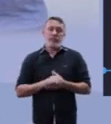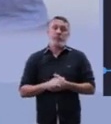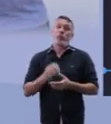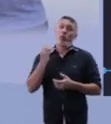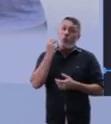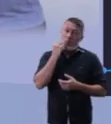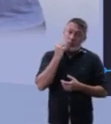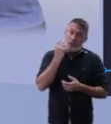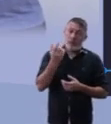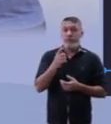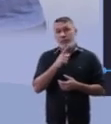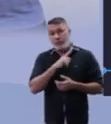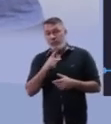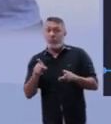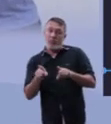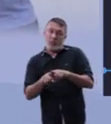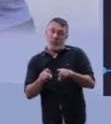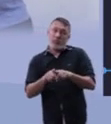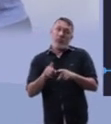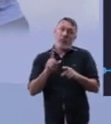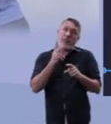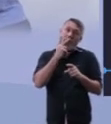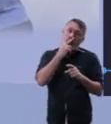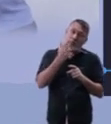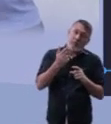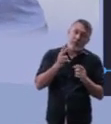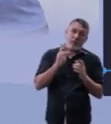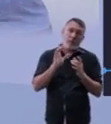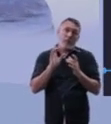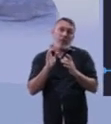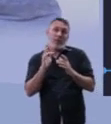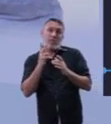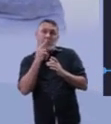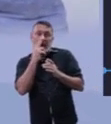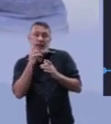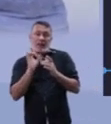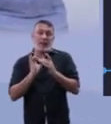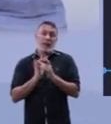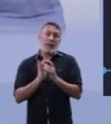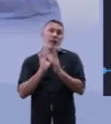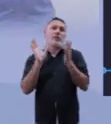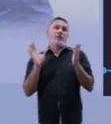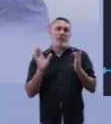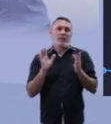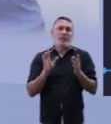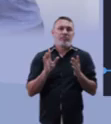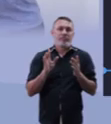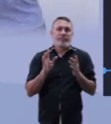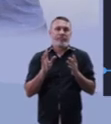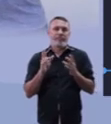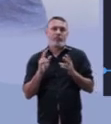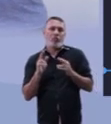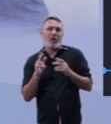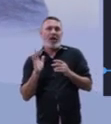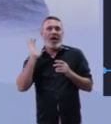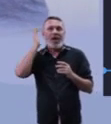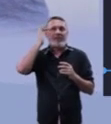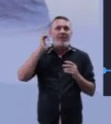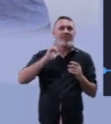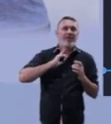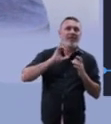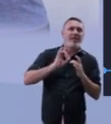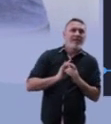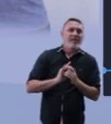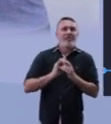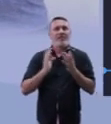né? Obviamente, traz uma certa liberdade, uma ilusão de liberdade. O primeiro texto traz sobre